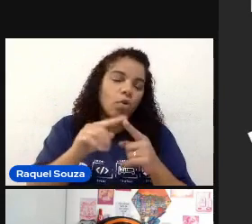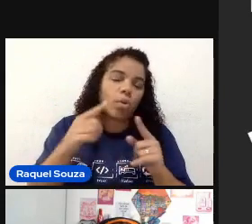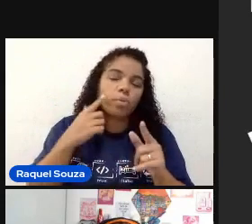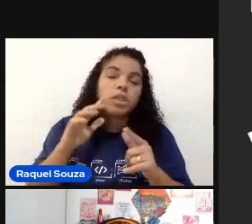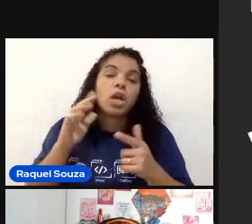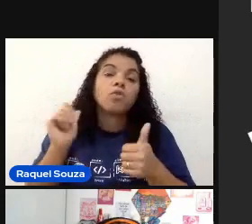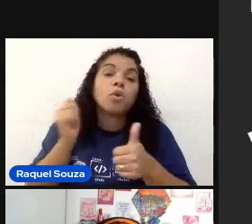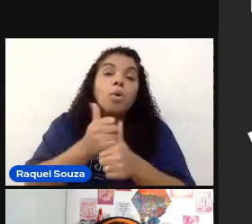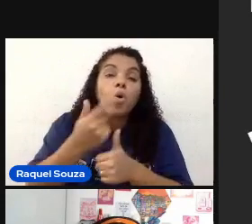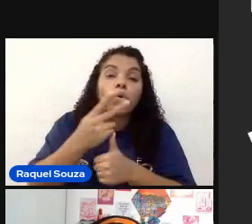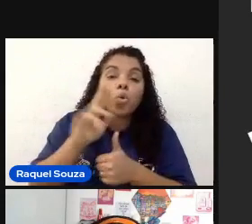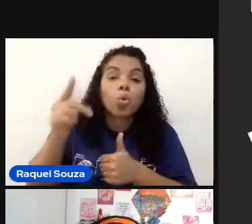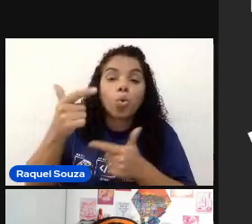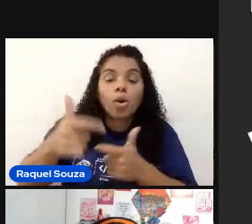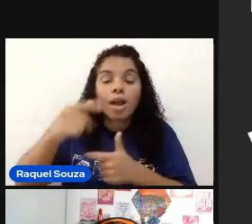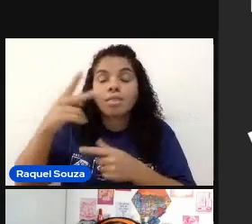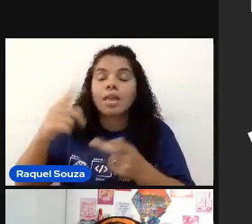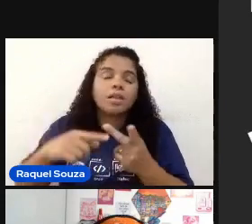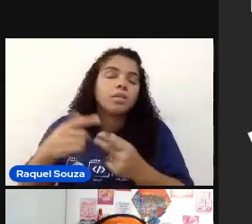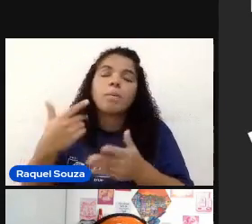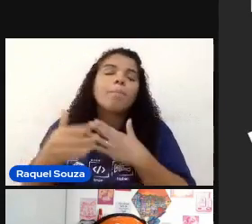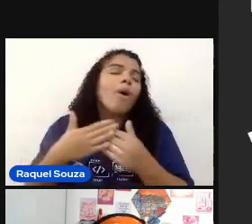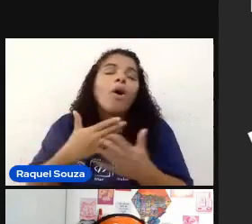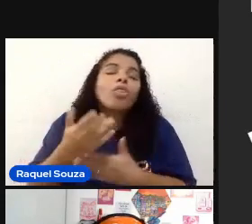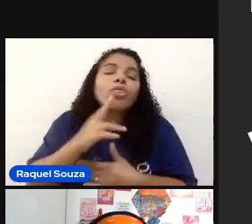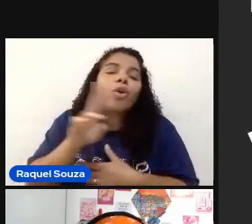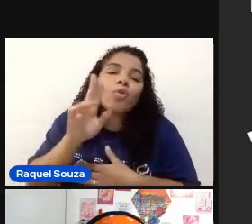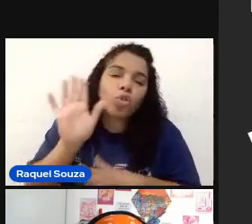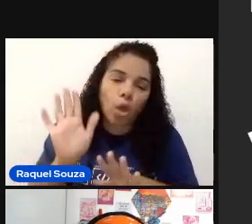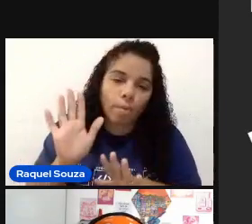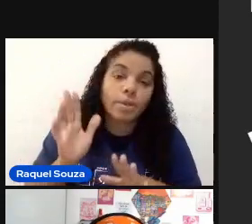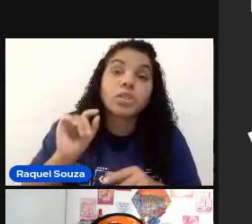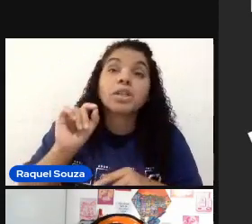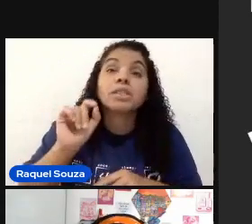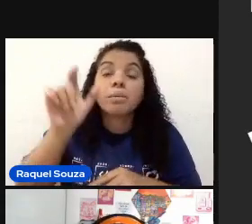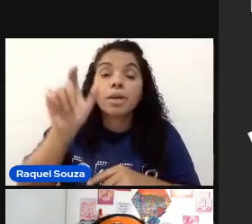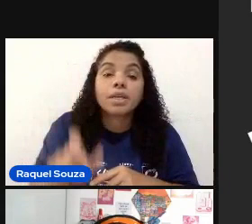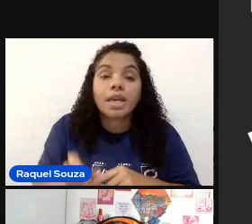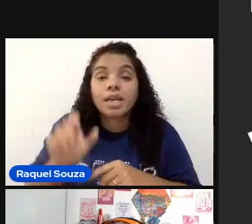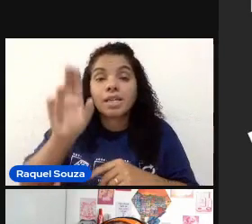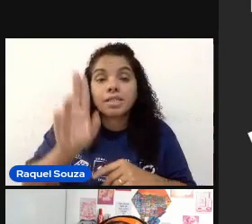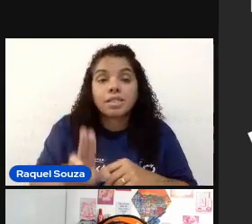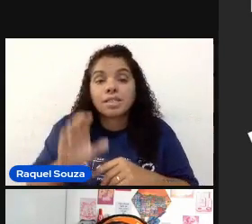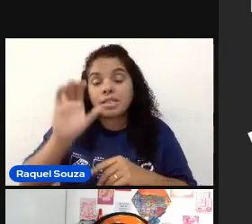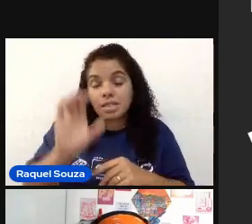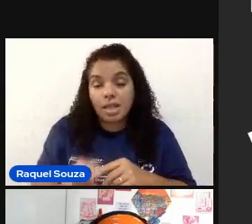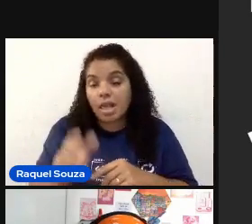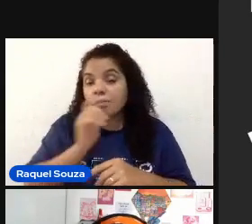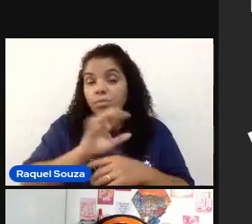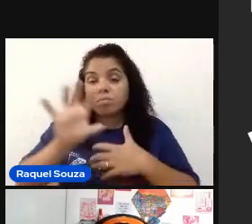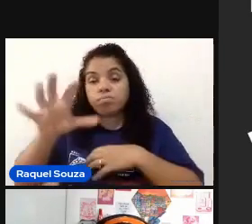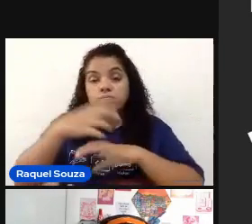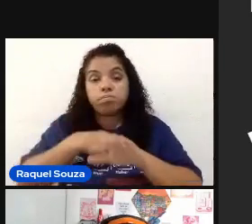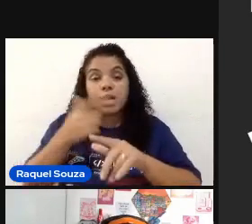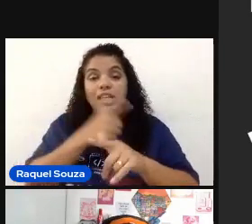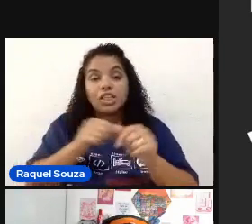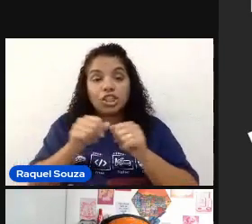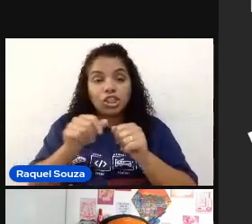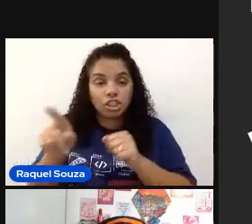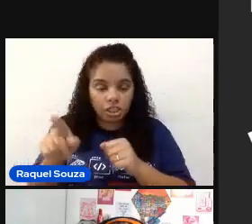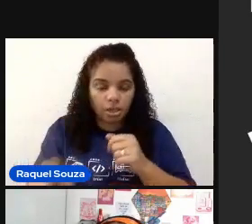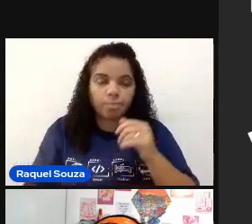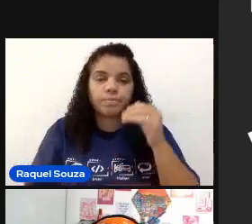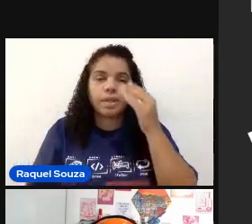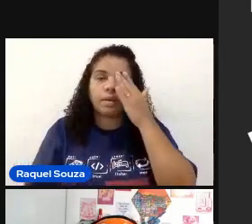nome, o importante é conhecer a fundo quem é esse cliente, enquanto usuário, para que eu consiga criar empatia com ele. Então, eu